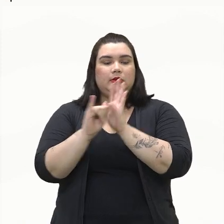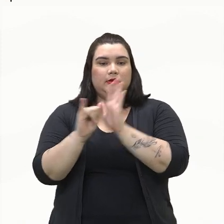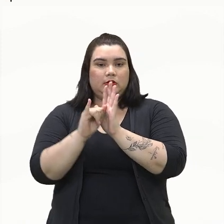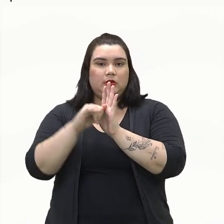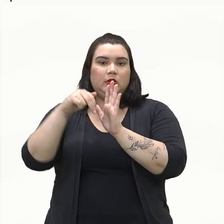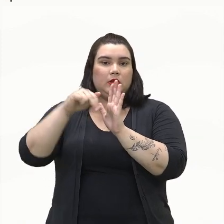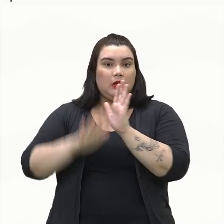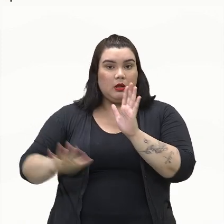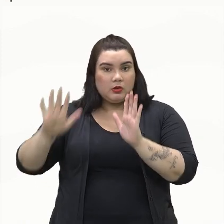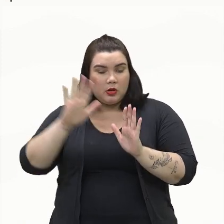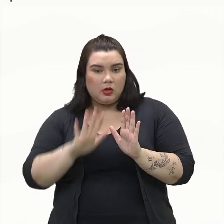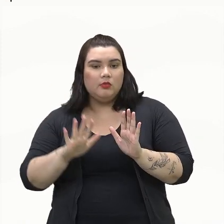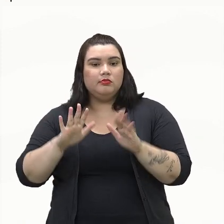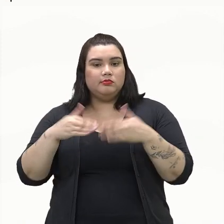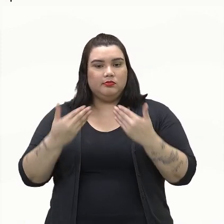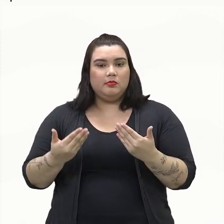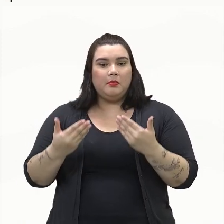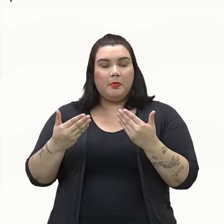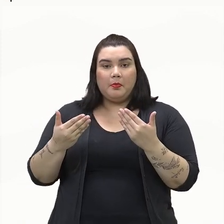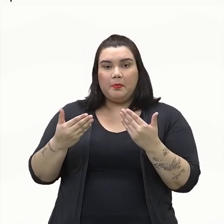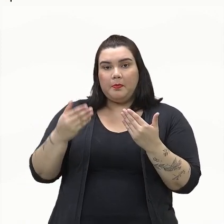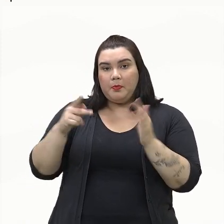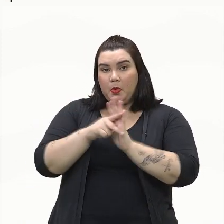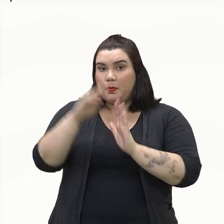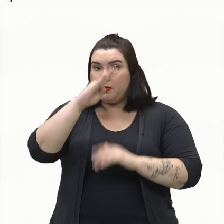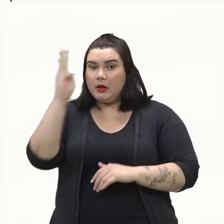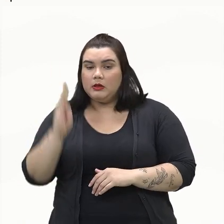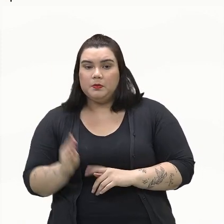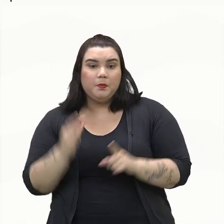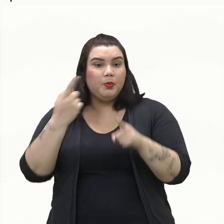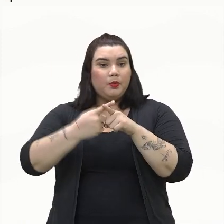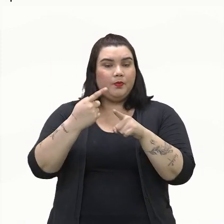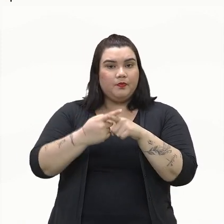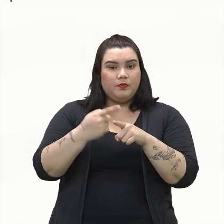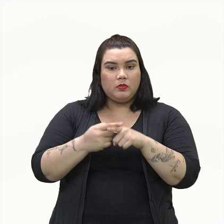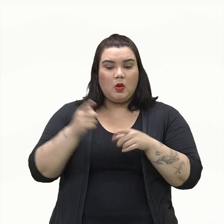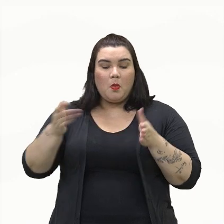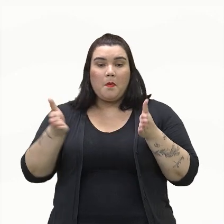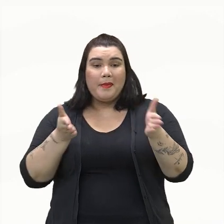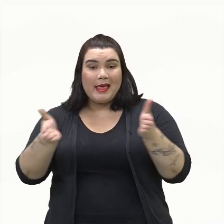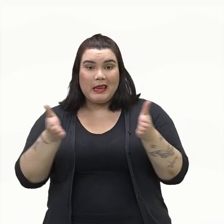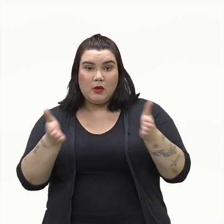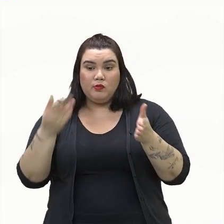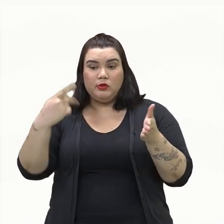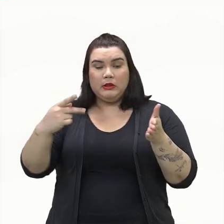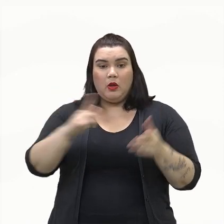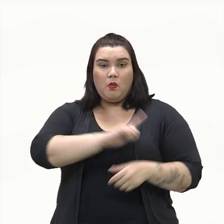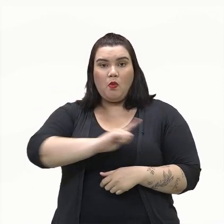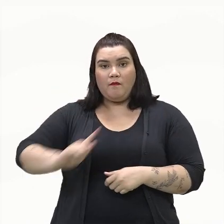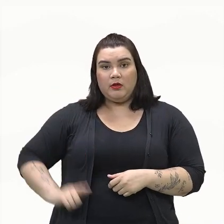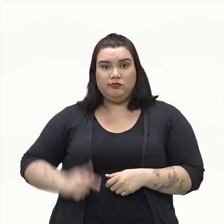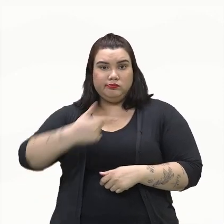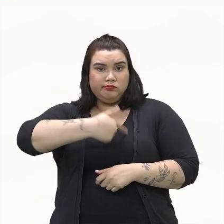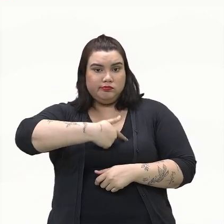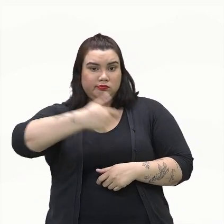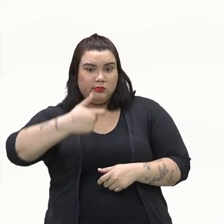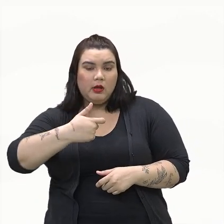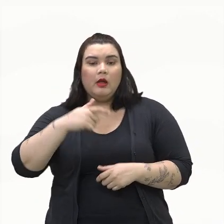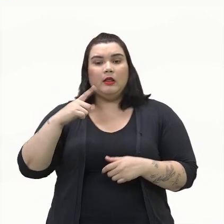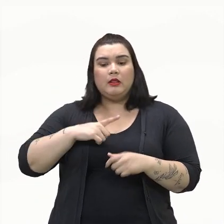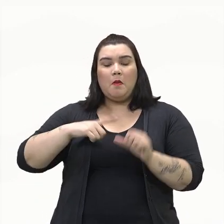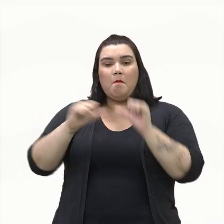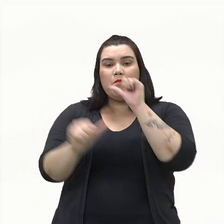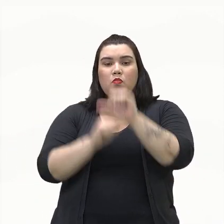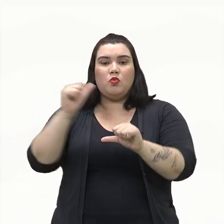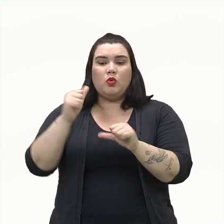identidade nacional, da identidade nacional brasileira. Isso porque, durante o governo de Getúlio Vargas, a gente vai ter ali uma mudança na